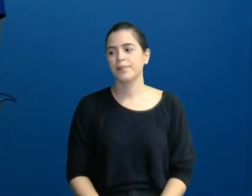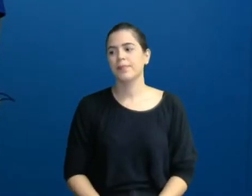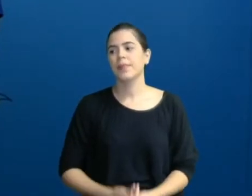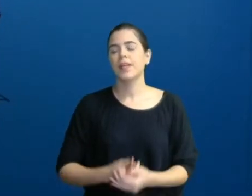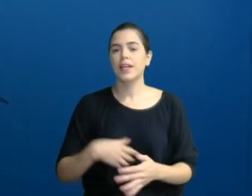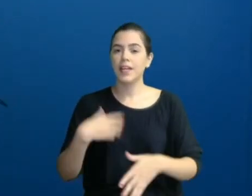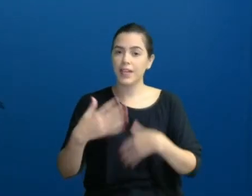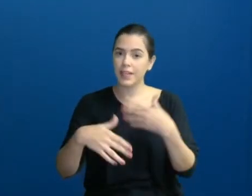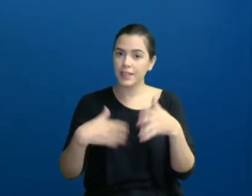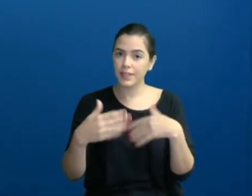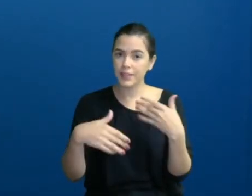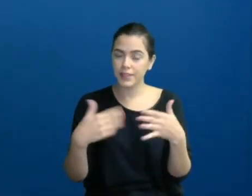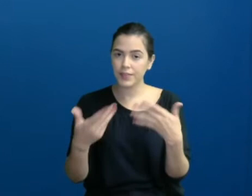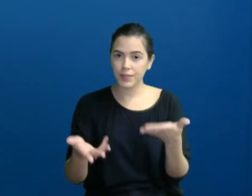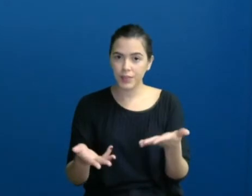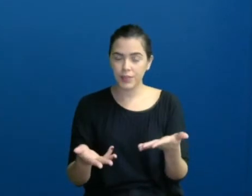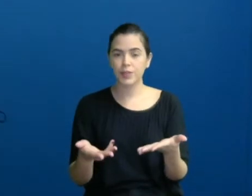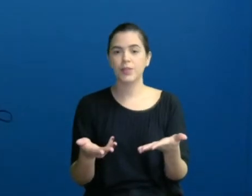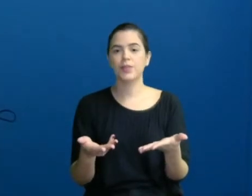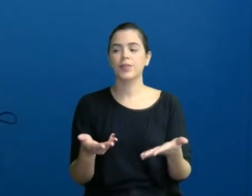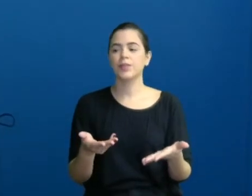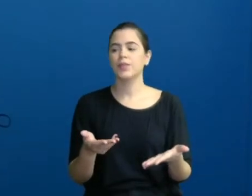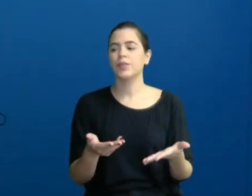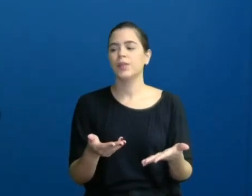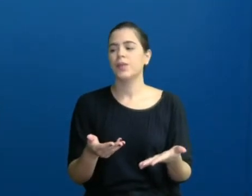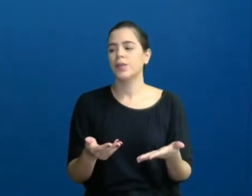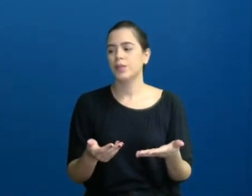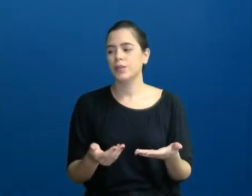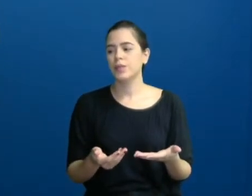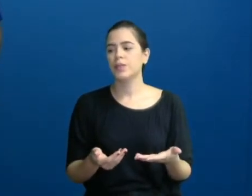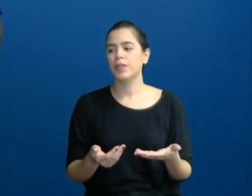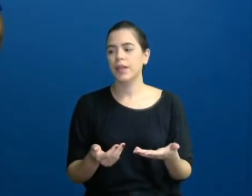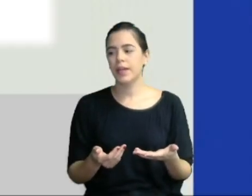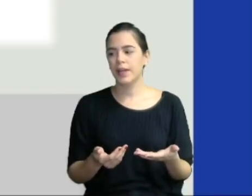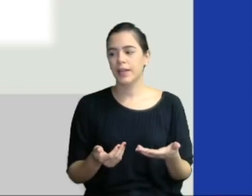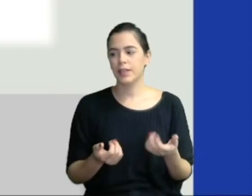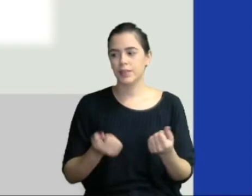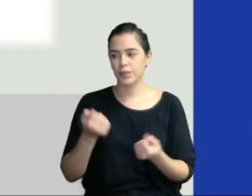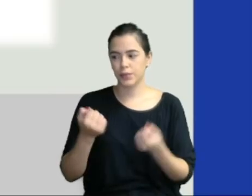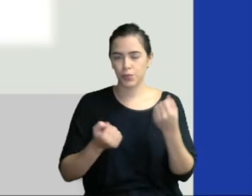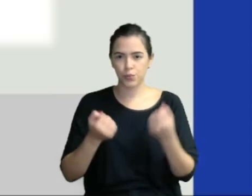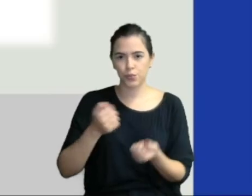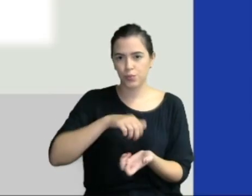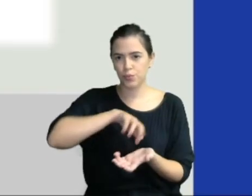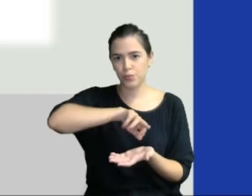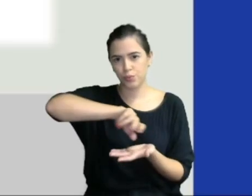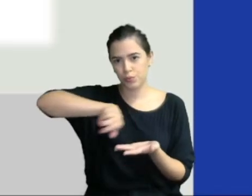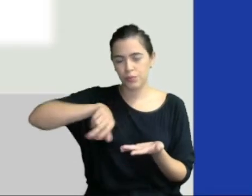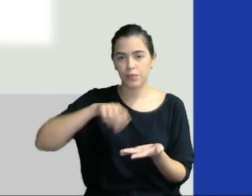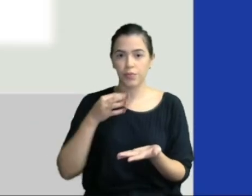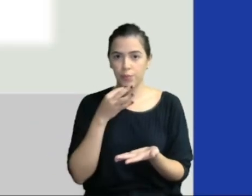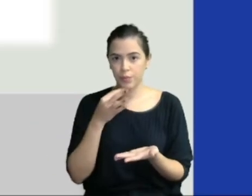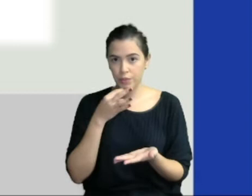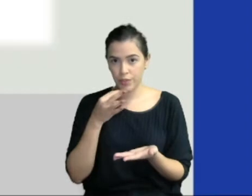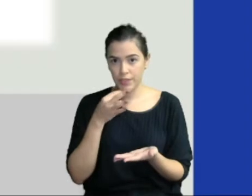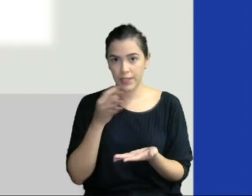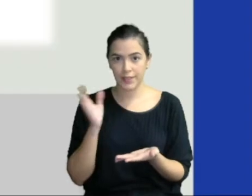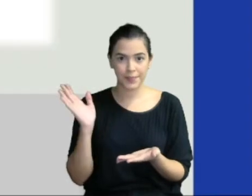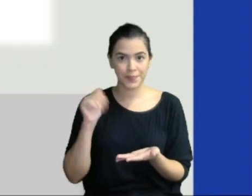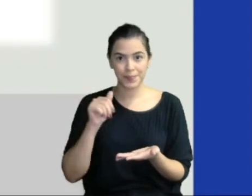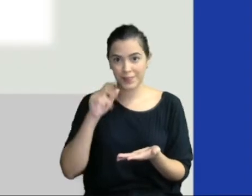E a evolução dos automóveis, a evolução automobilística. Vamos conhecer um pouquinho da história